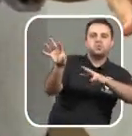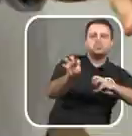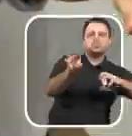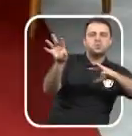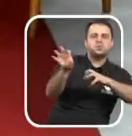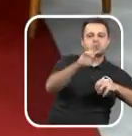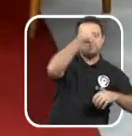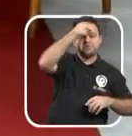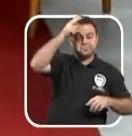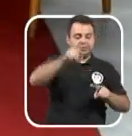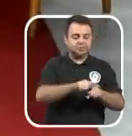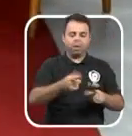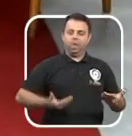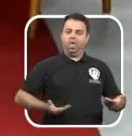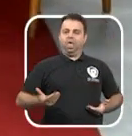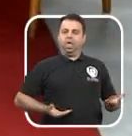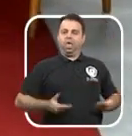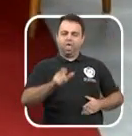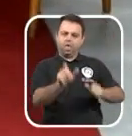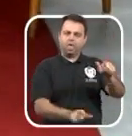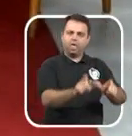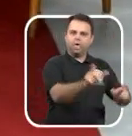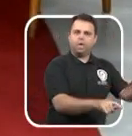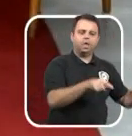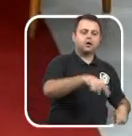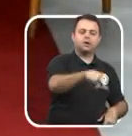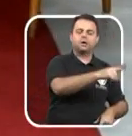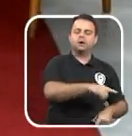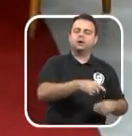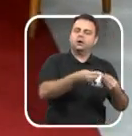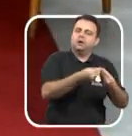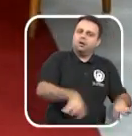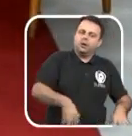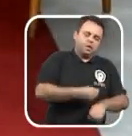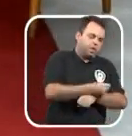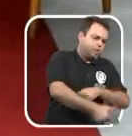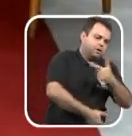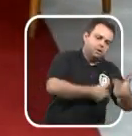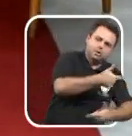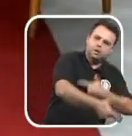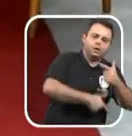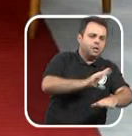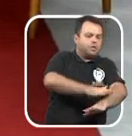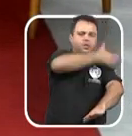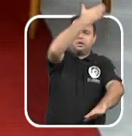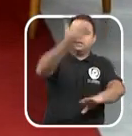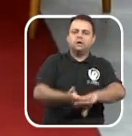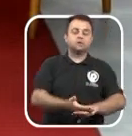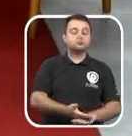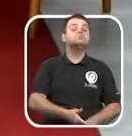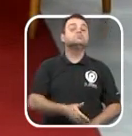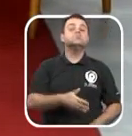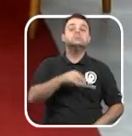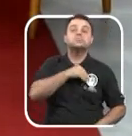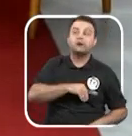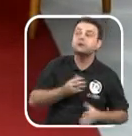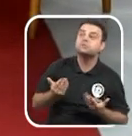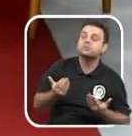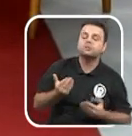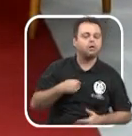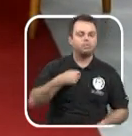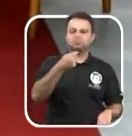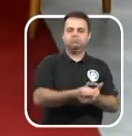1.500, R$ 1.600 para ficar no sol escaldante trabalhando o dia inteiro e no final toma calote dessa empresa. E ao fim da mobilização aqui na Câmara, eles